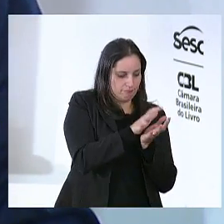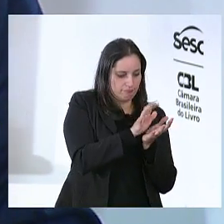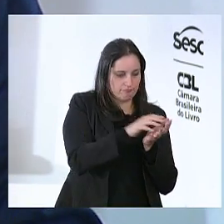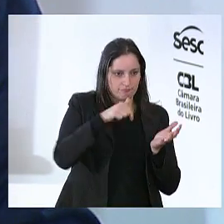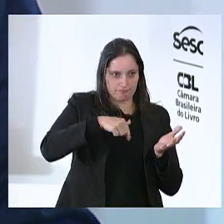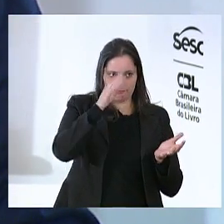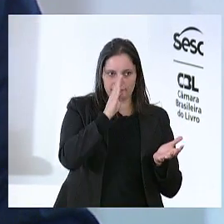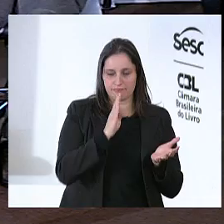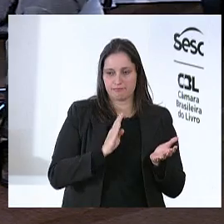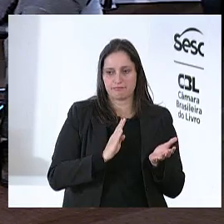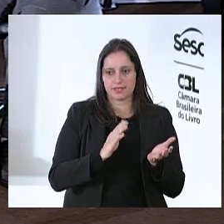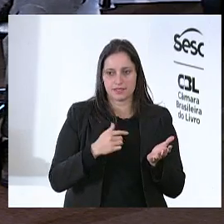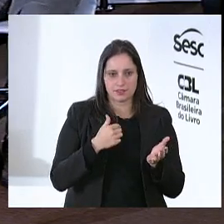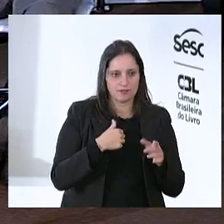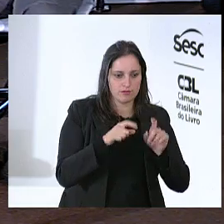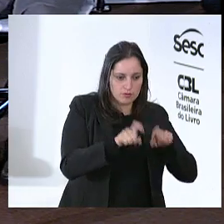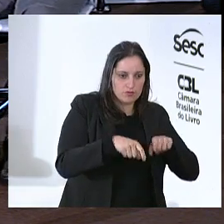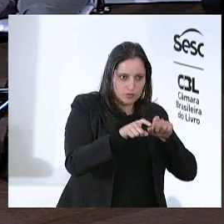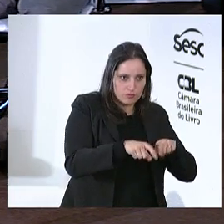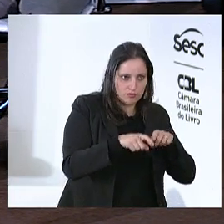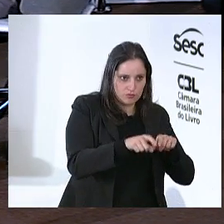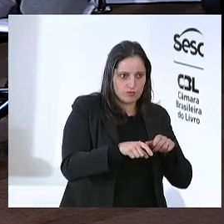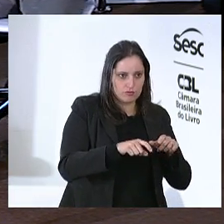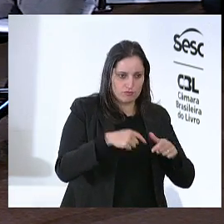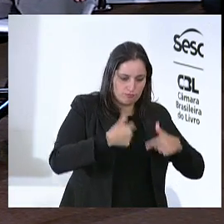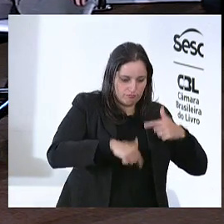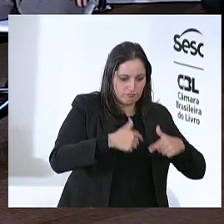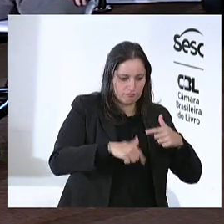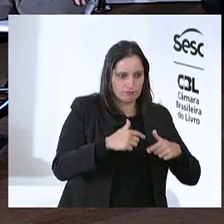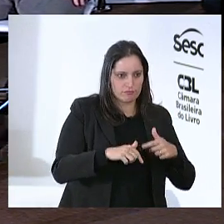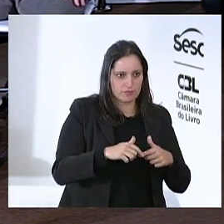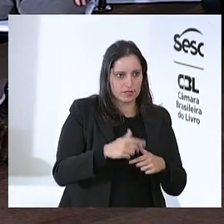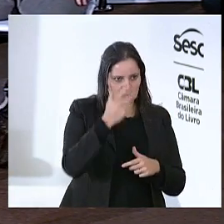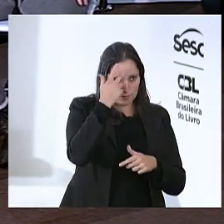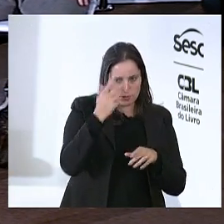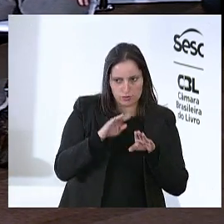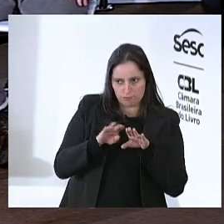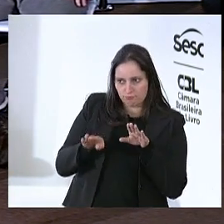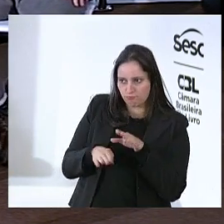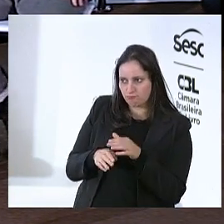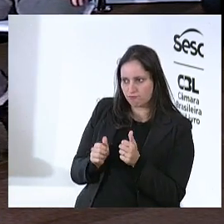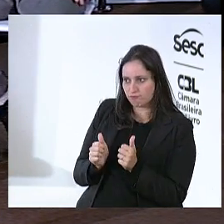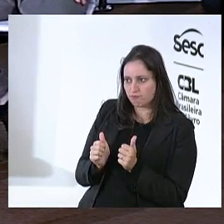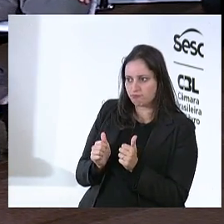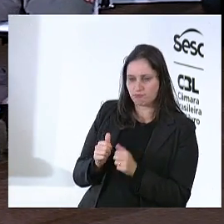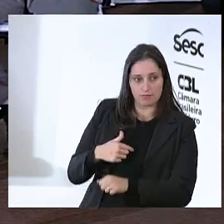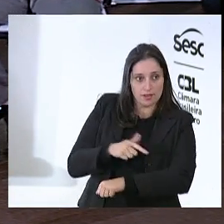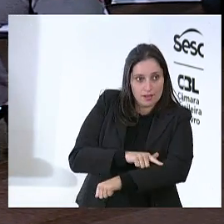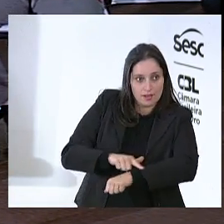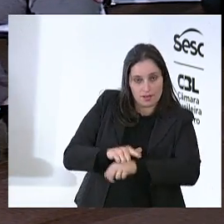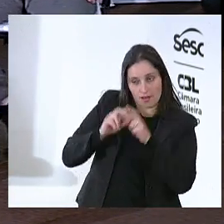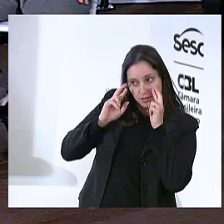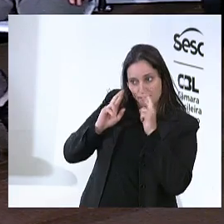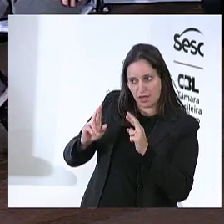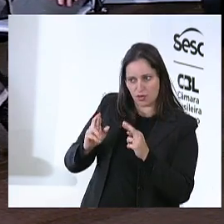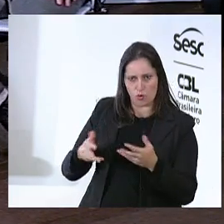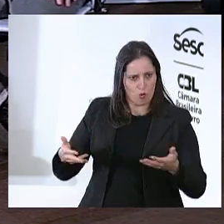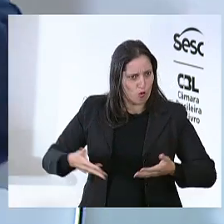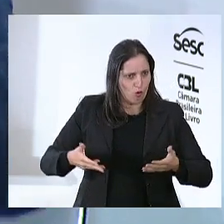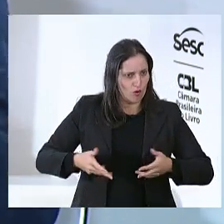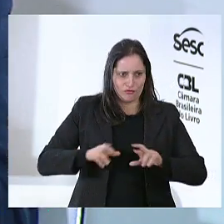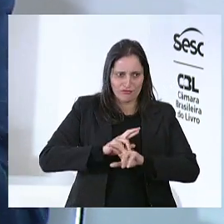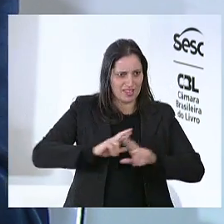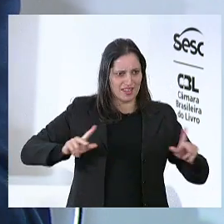área rural, era aquele negócio do sim senhor. Ninguém mais está dizendo sim senhor. Se a gente não começa a